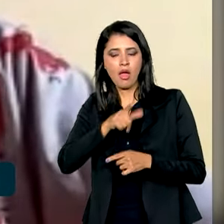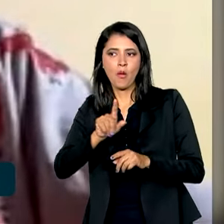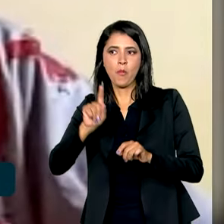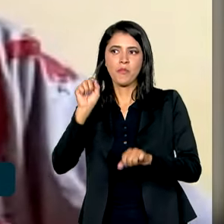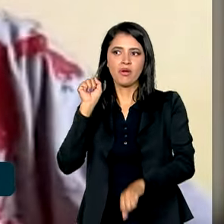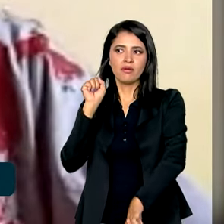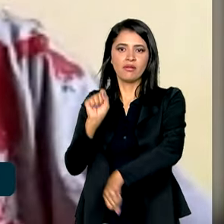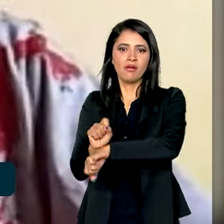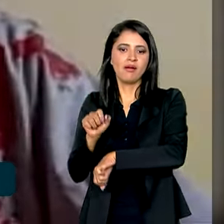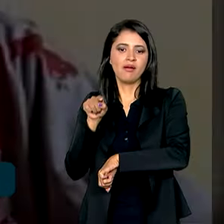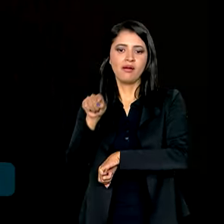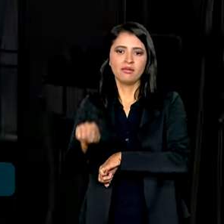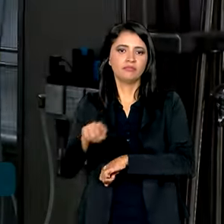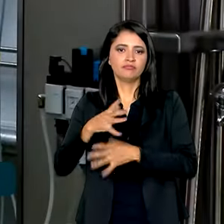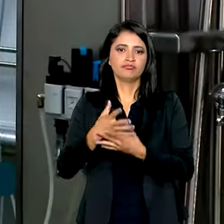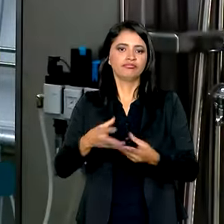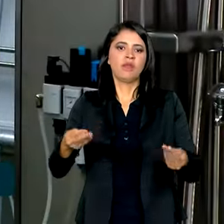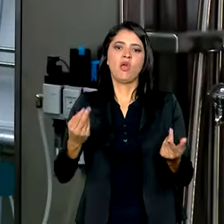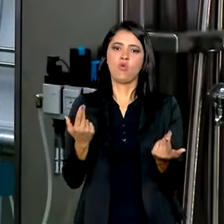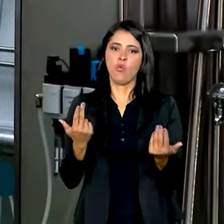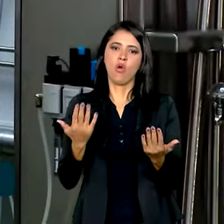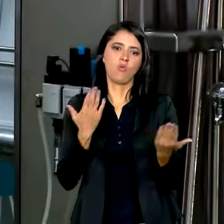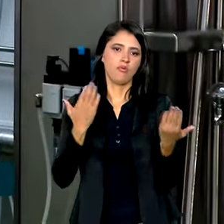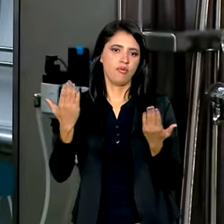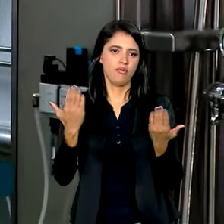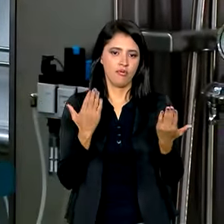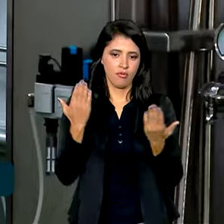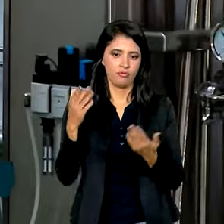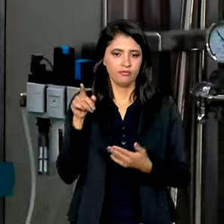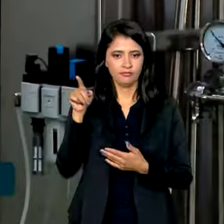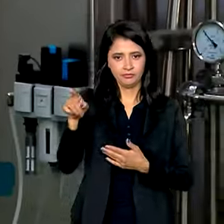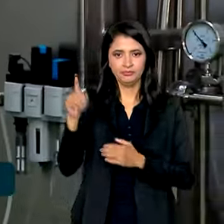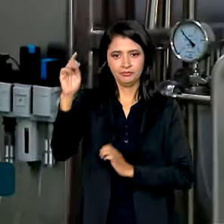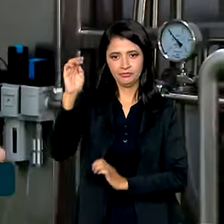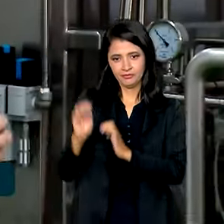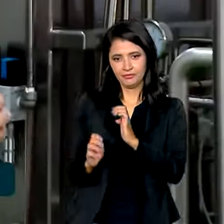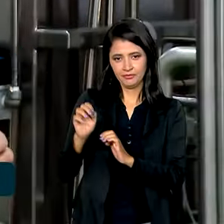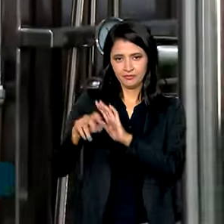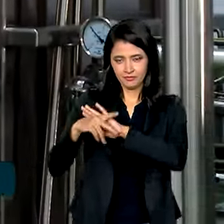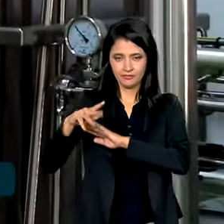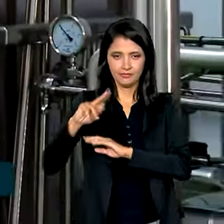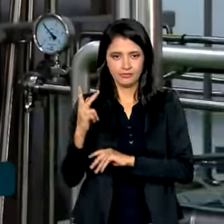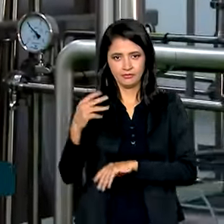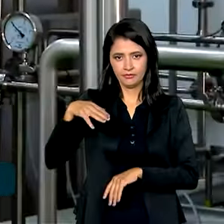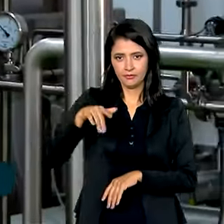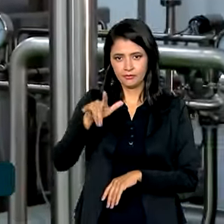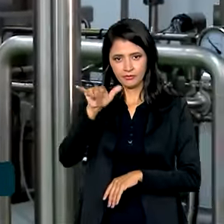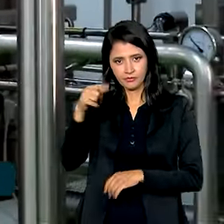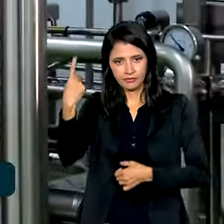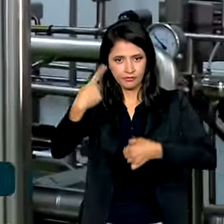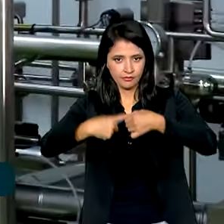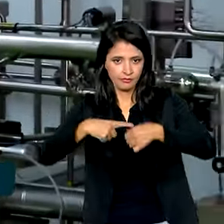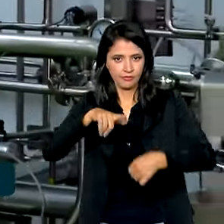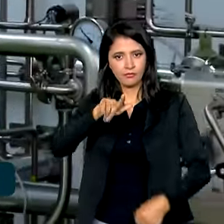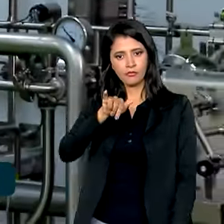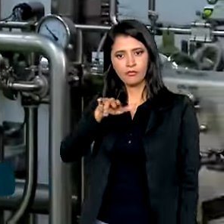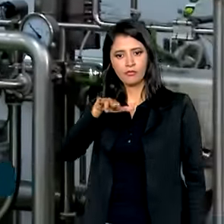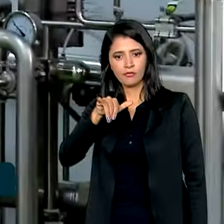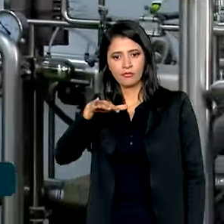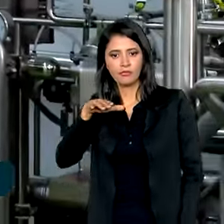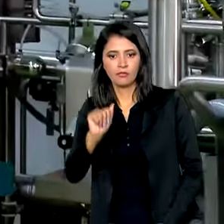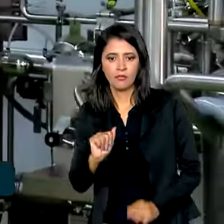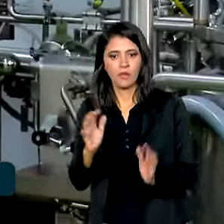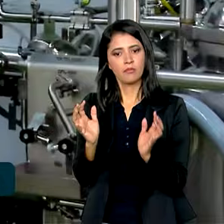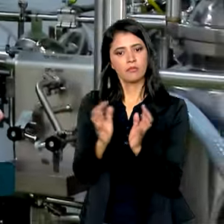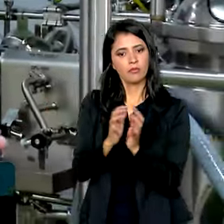seja, como se eu fosse curado. Com a inauguração da fábrica de recombinantes da Hemobras, aqui na cidade de Goiânia, Pernambuco,